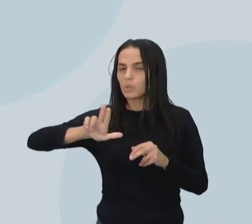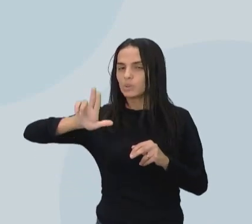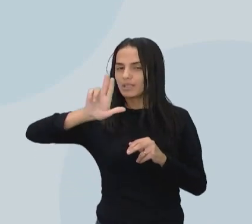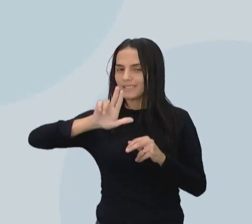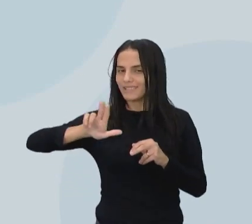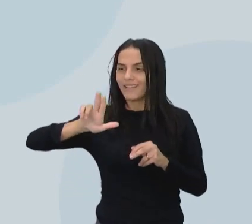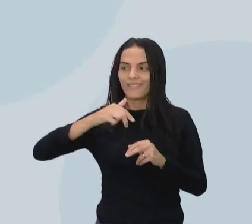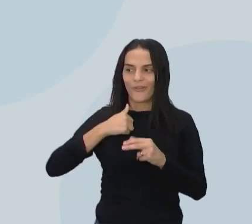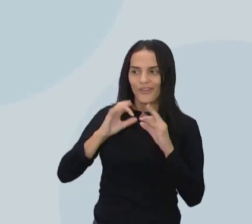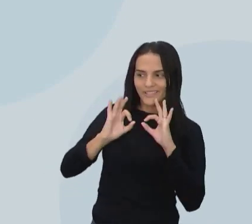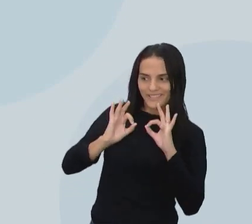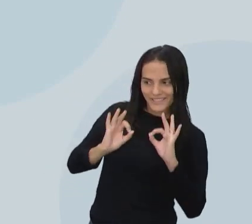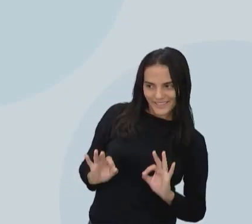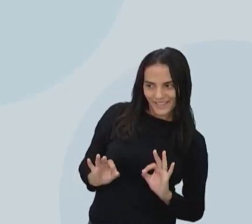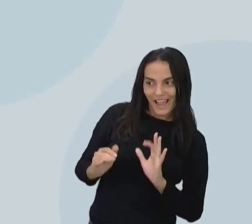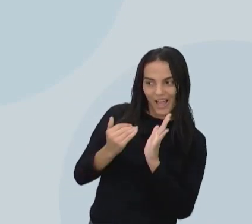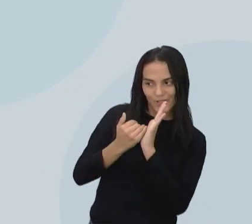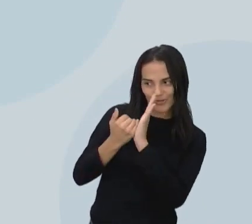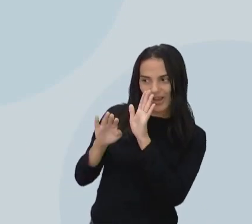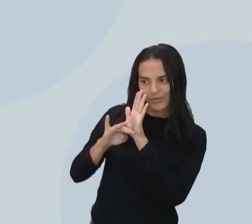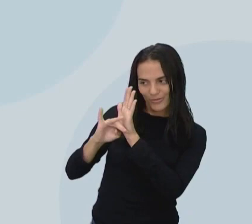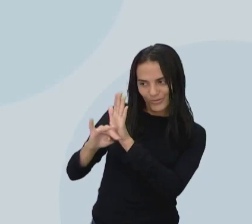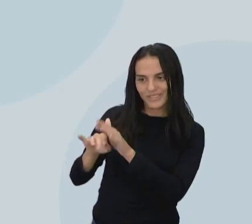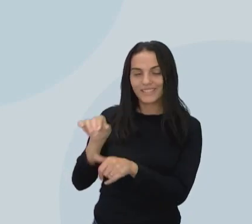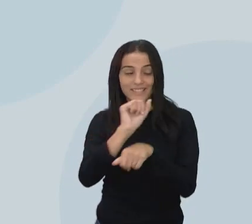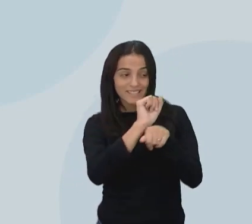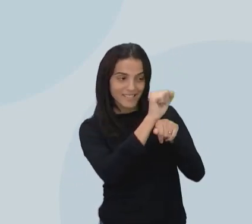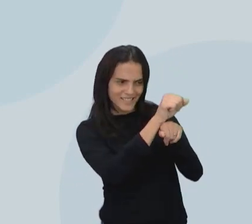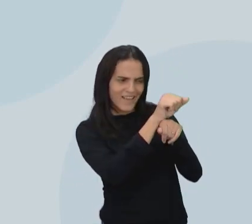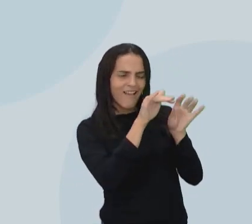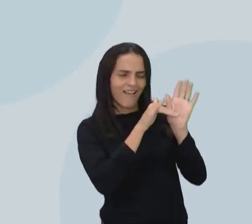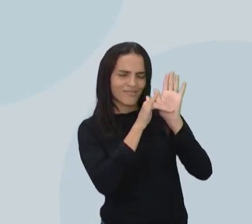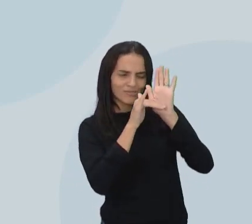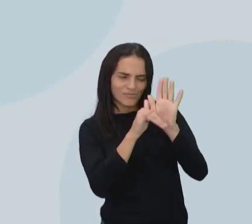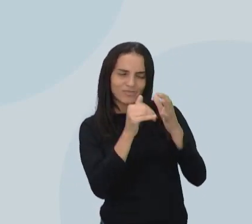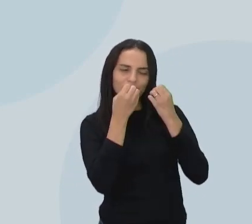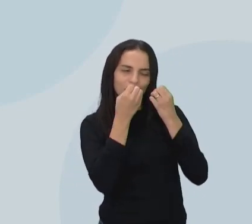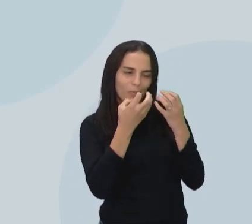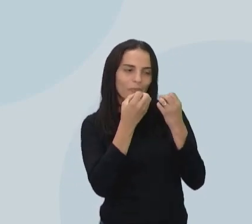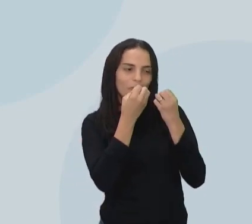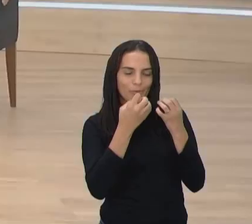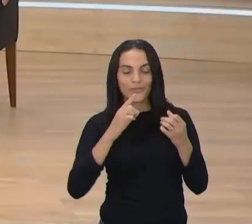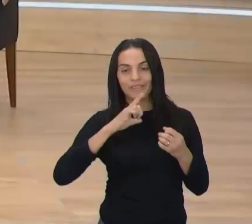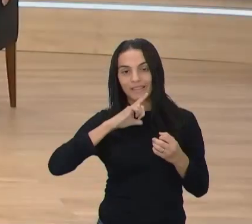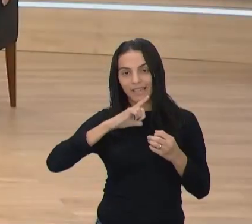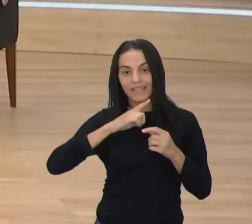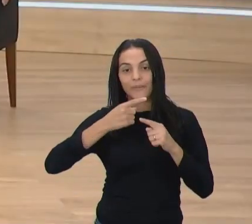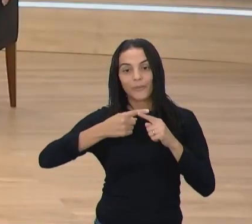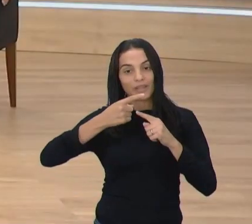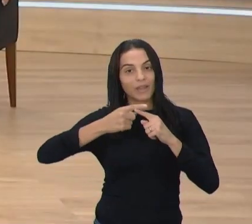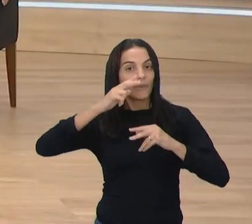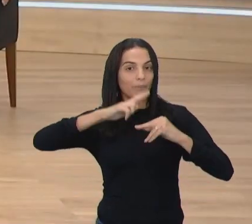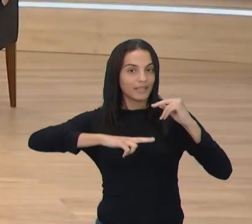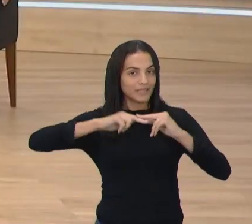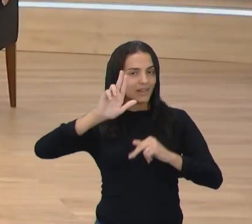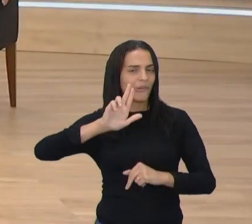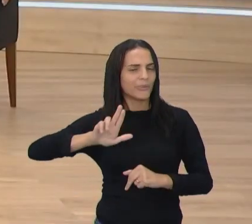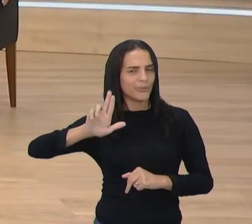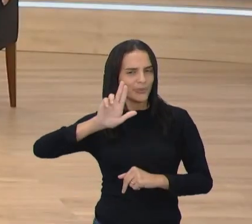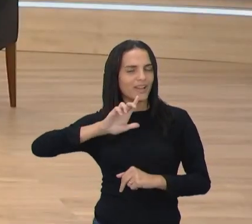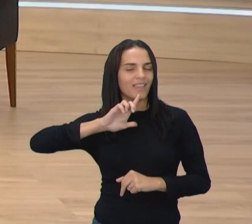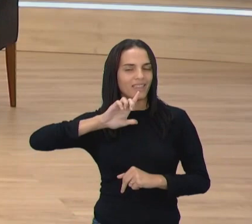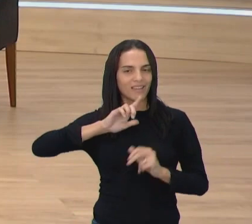Então por enquanto eu acertei. Então ajuda. Ajuda, isso é bom. Tá. Então tá. Isso é muito bom, porque ó, é um material aí que é bastante utilitário,